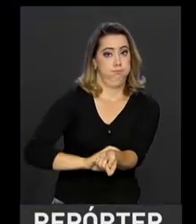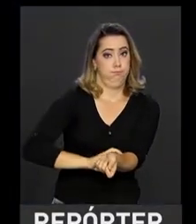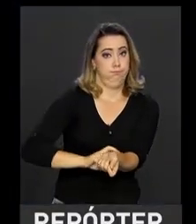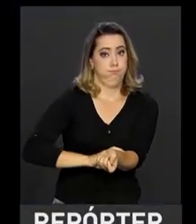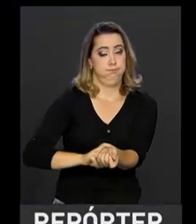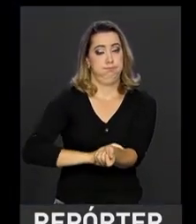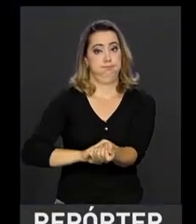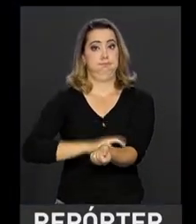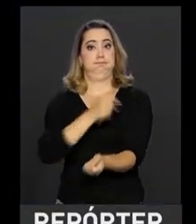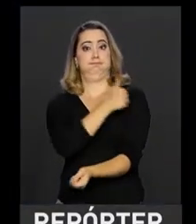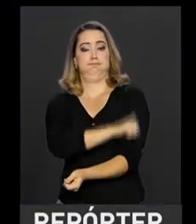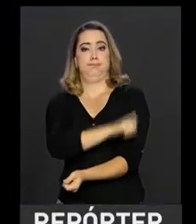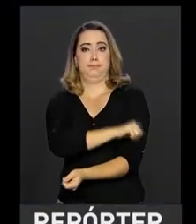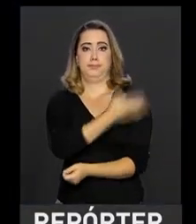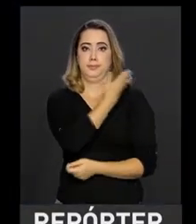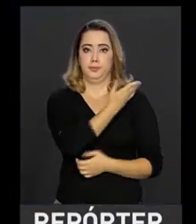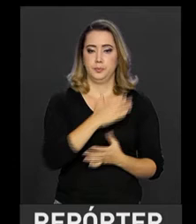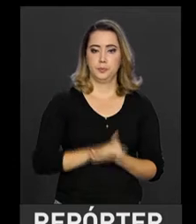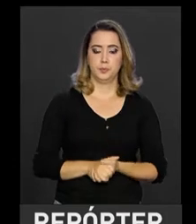de janeiro